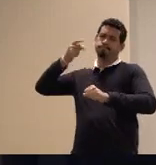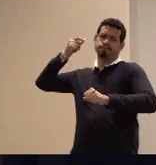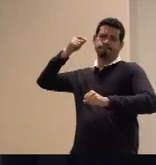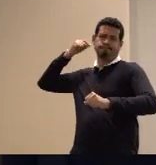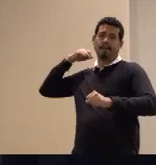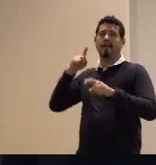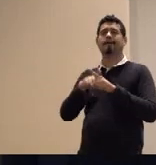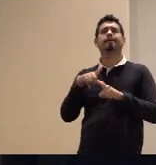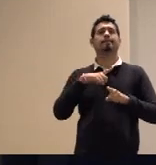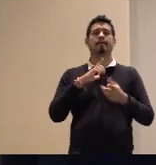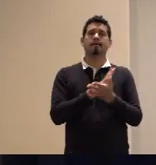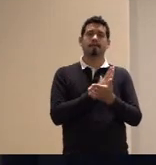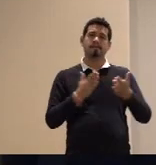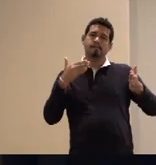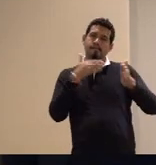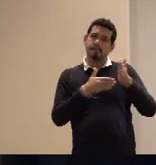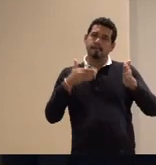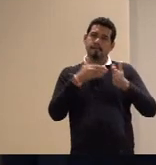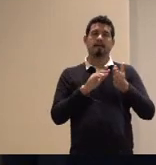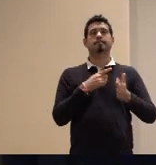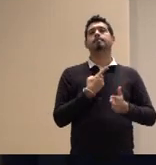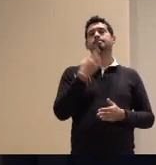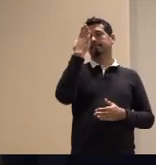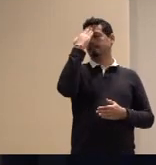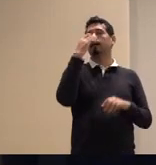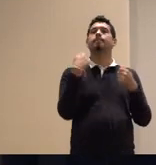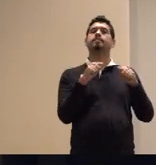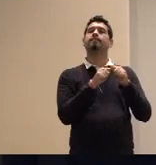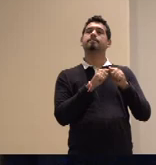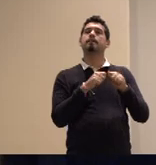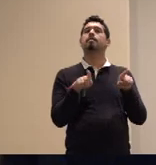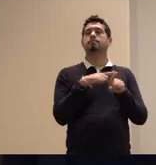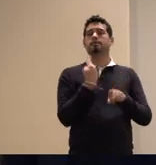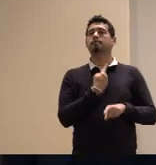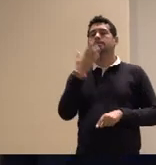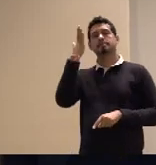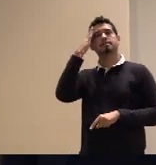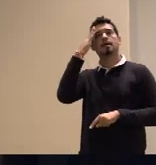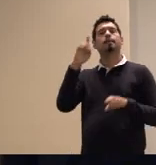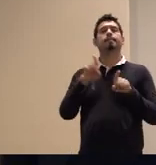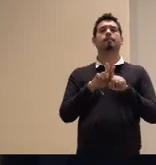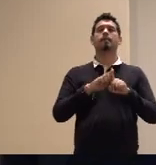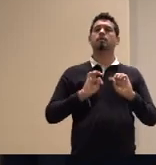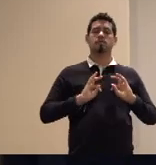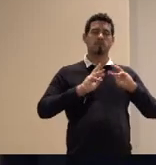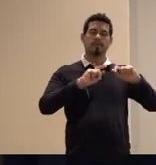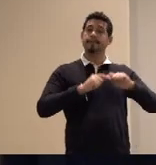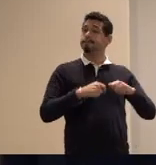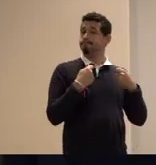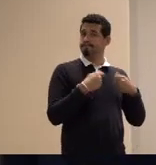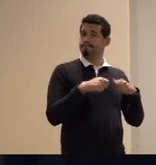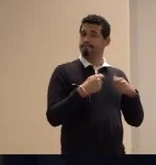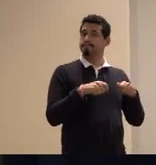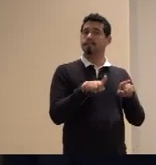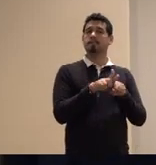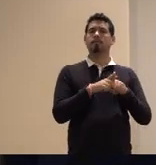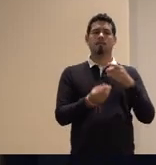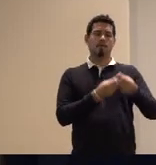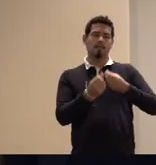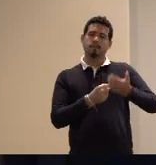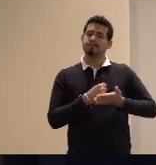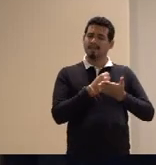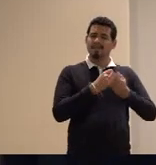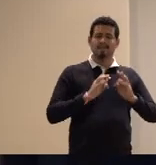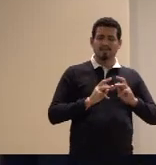muitas dificuldades. A gente sabe o que precisa ser feito, a gente sabe da necessidade de atender todos